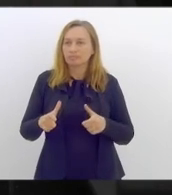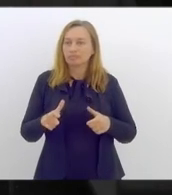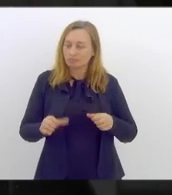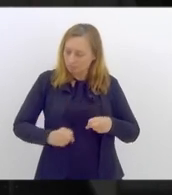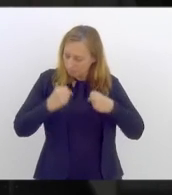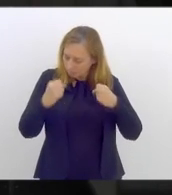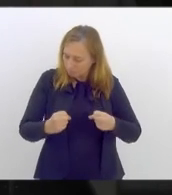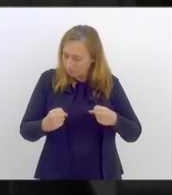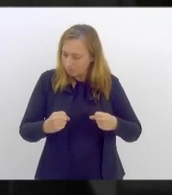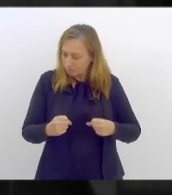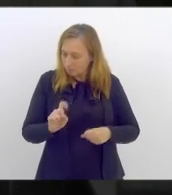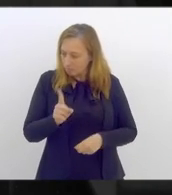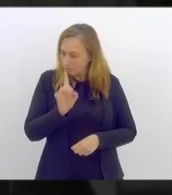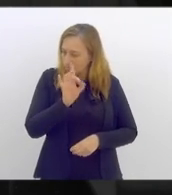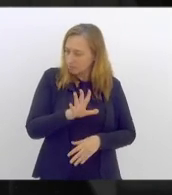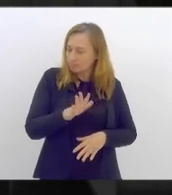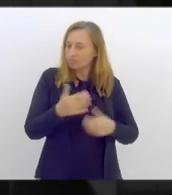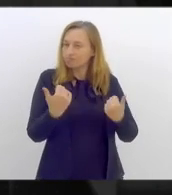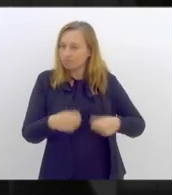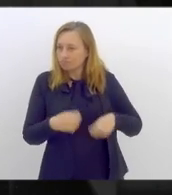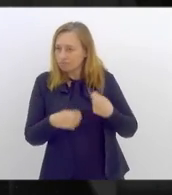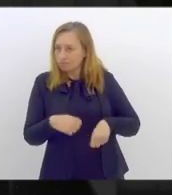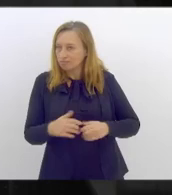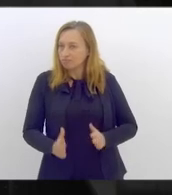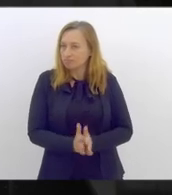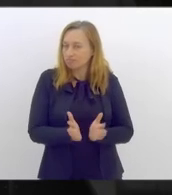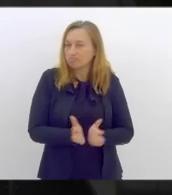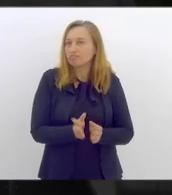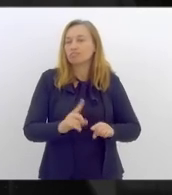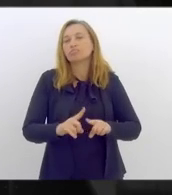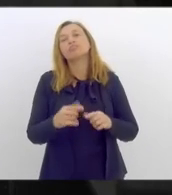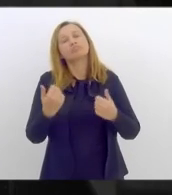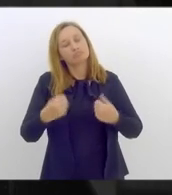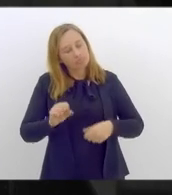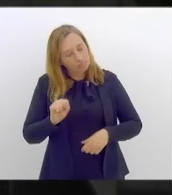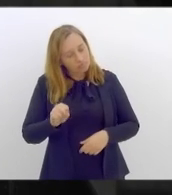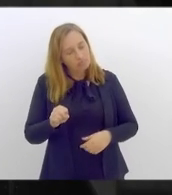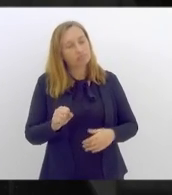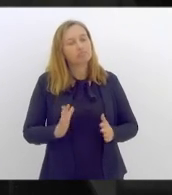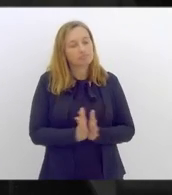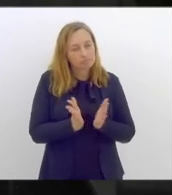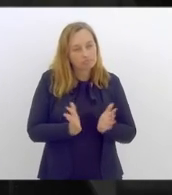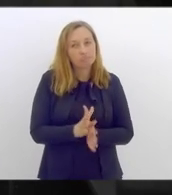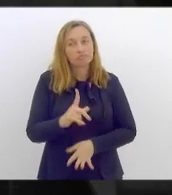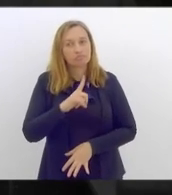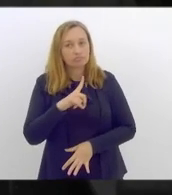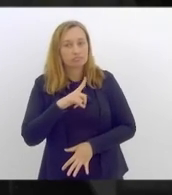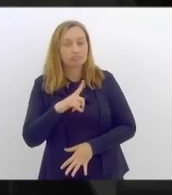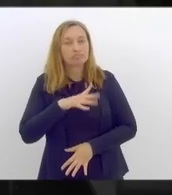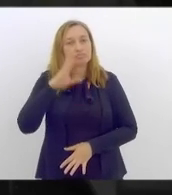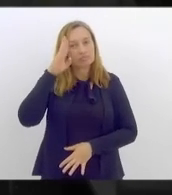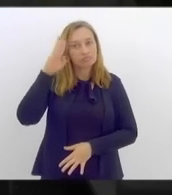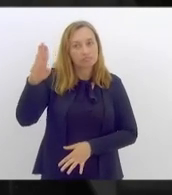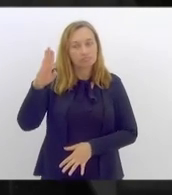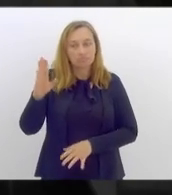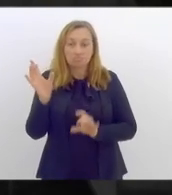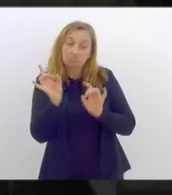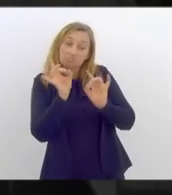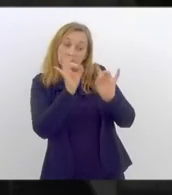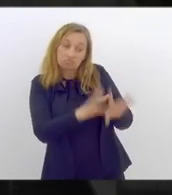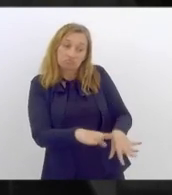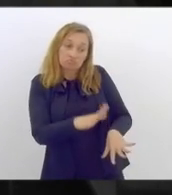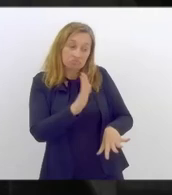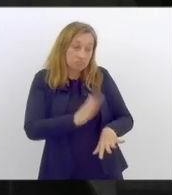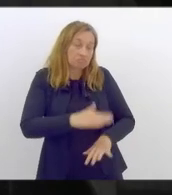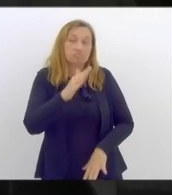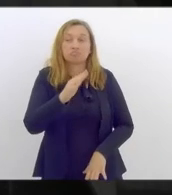potência não apenas de carência e não apenas violência assim a carências concretas né oriundas Principalmente do abandono quanto